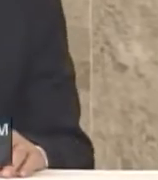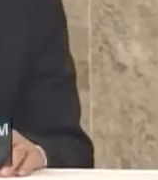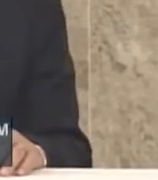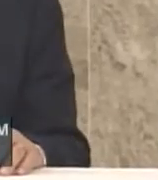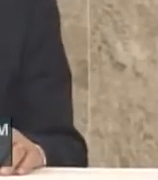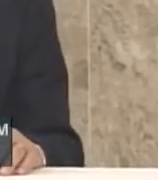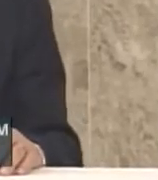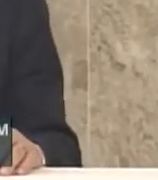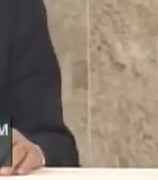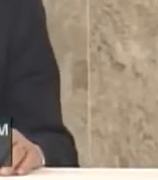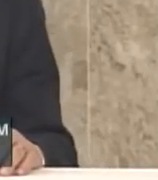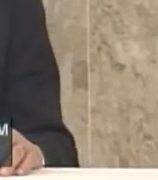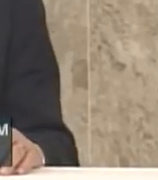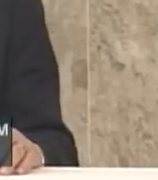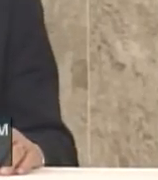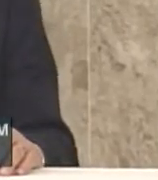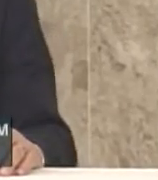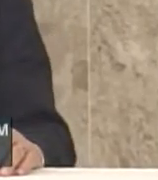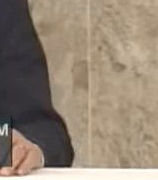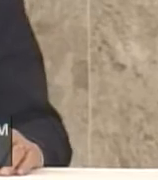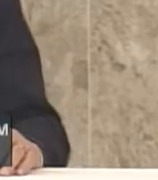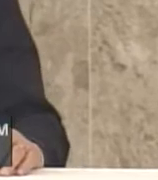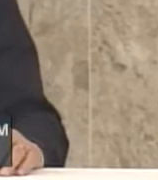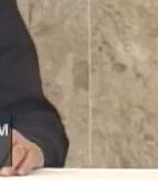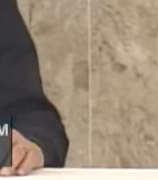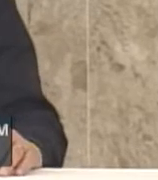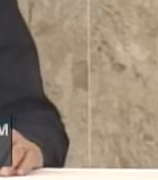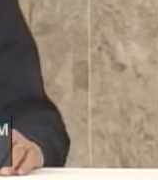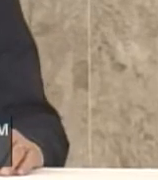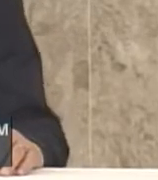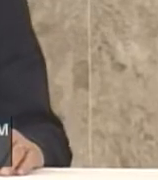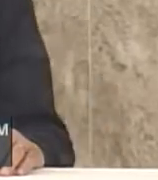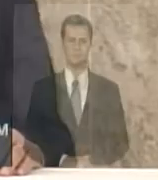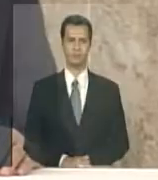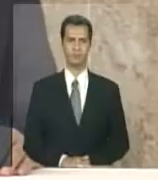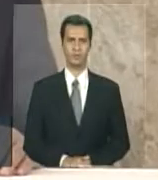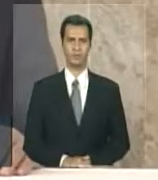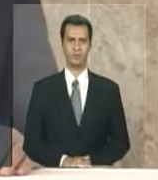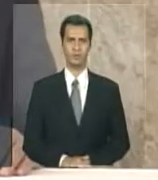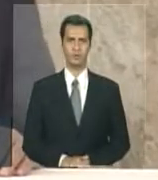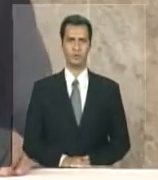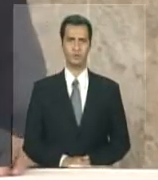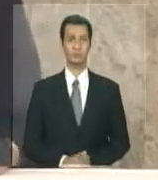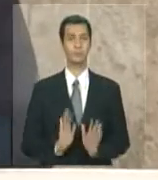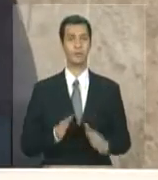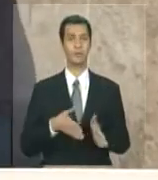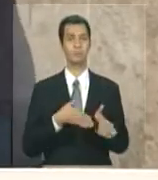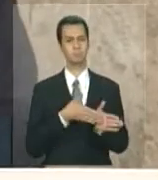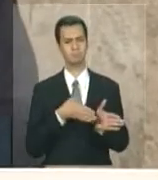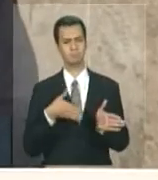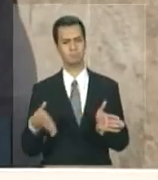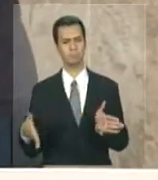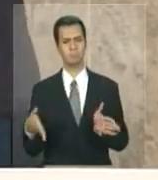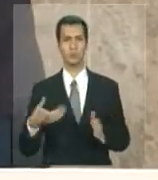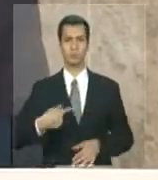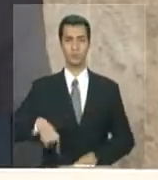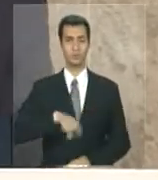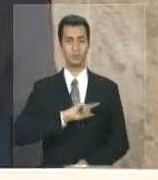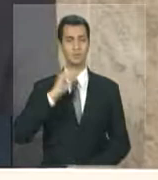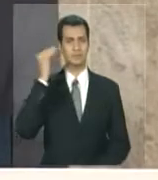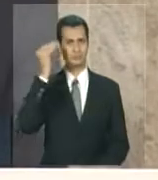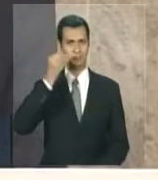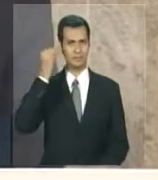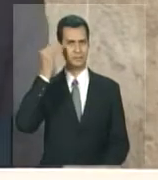qualquer pergunta que for necessária. Nós tivemos, durante esse período, uma